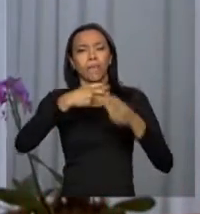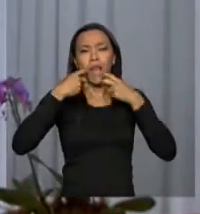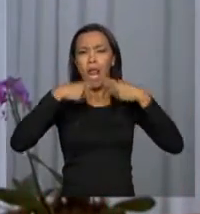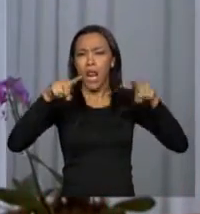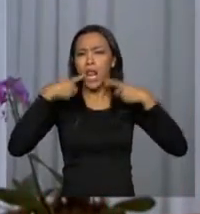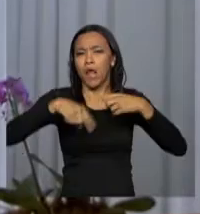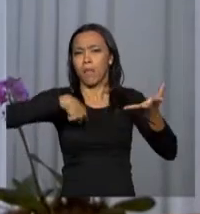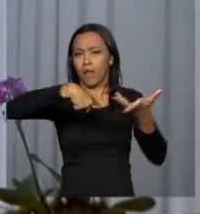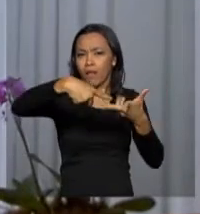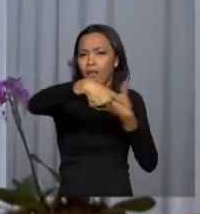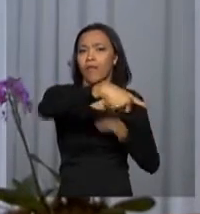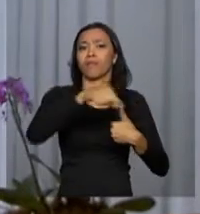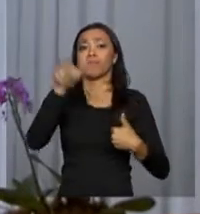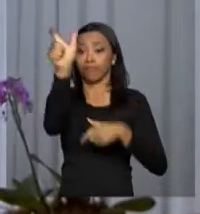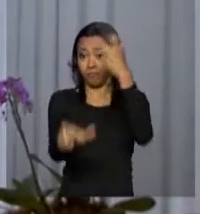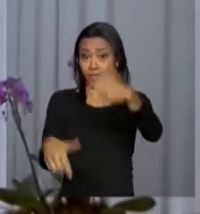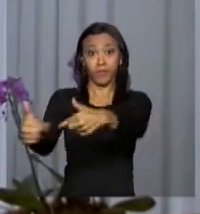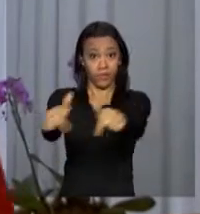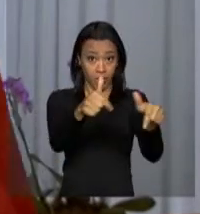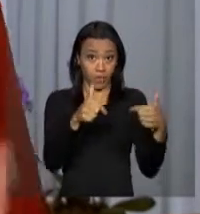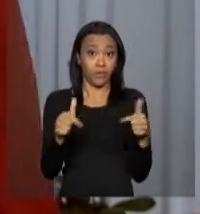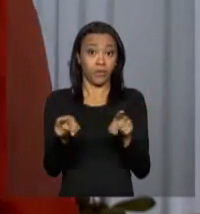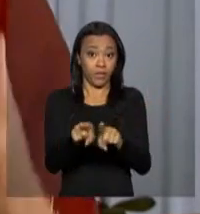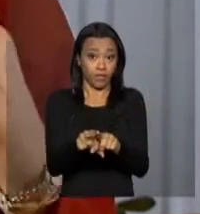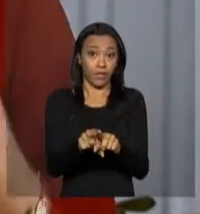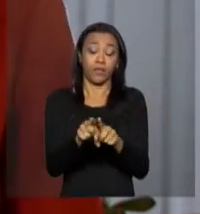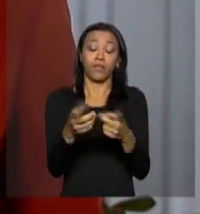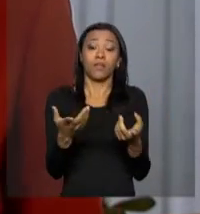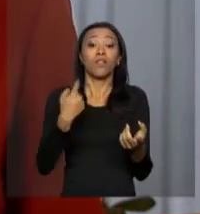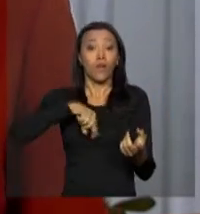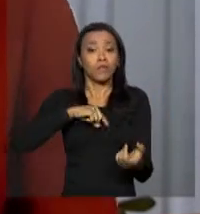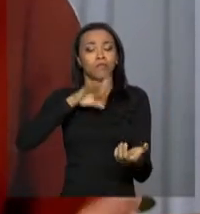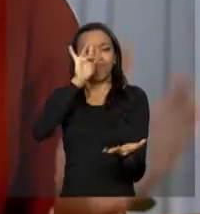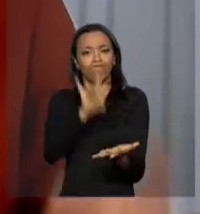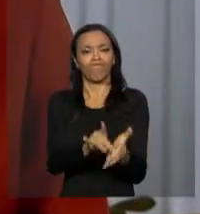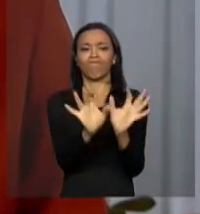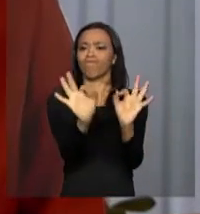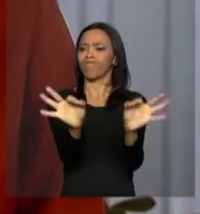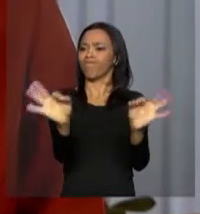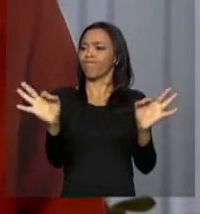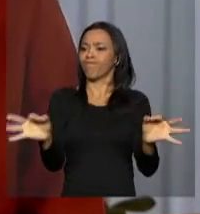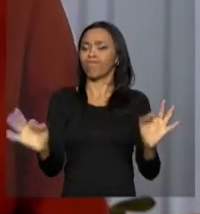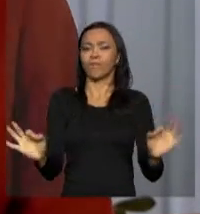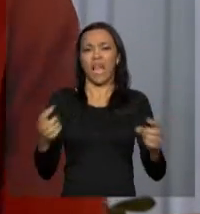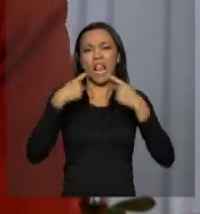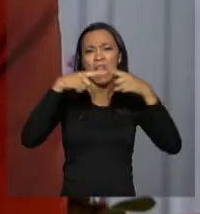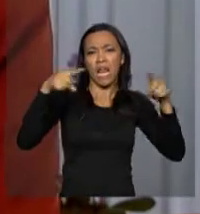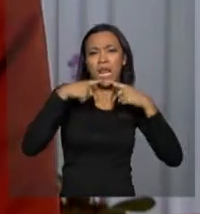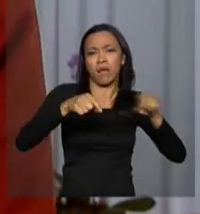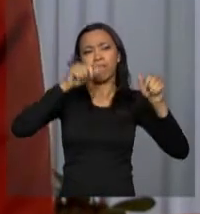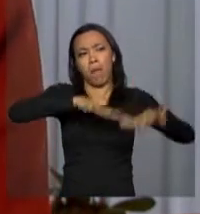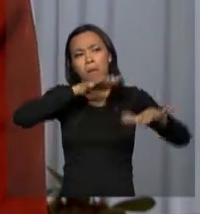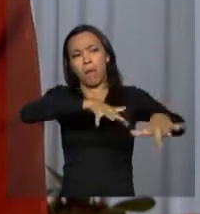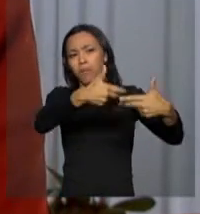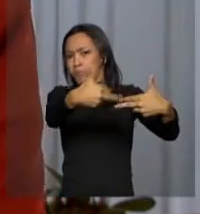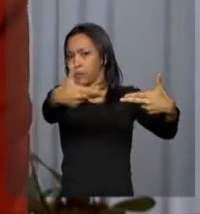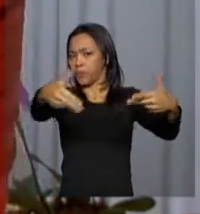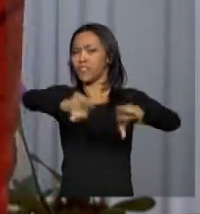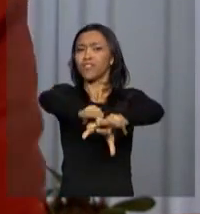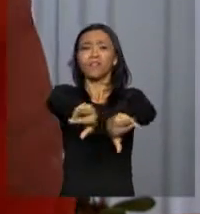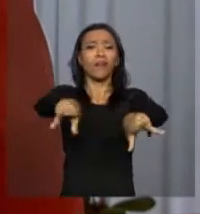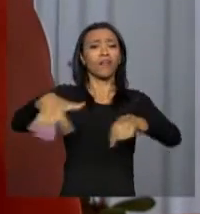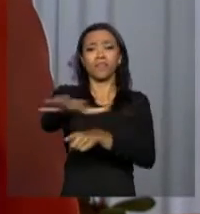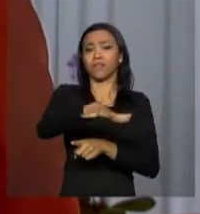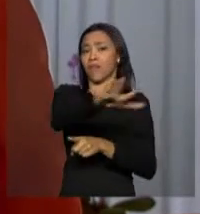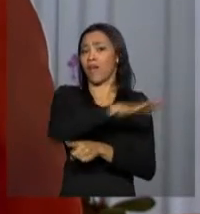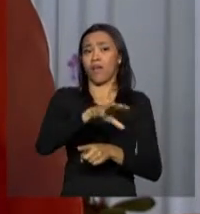pleitos dos trabalhadores. Temos de reconhecer como legítimas as reivindicações de todos os segmentos